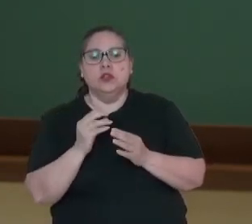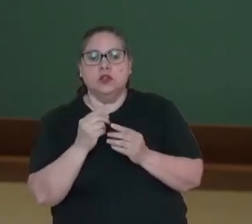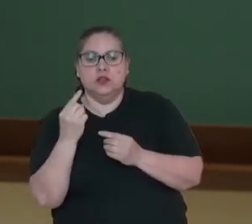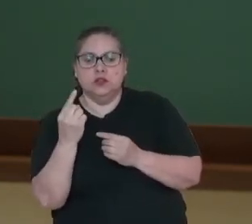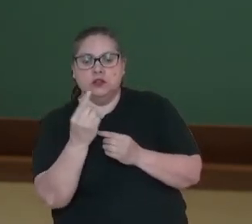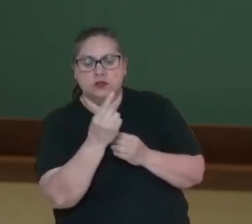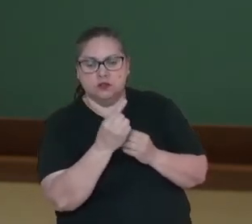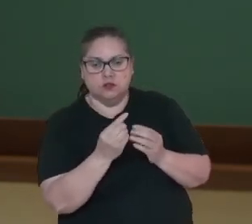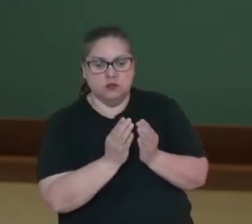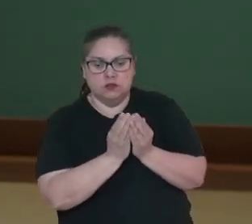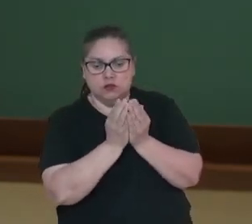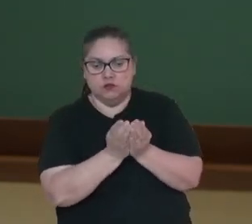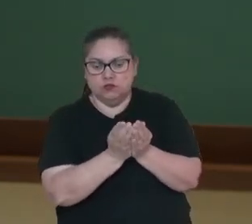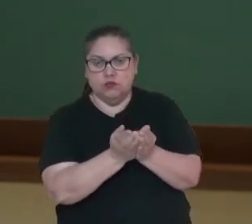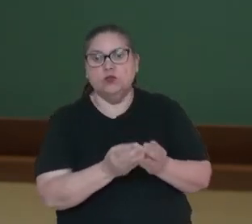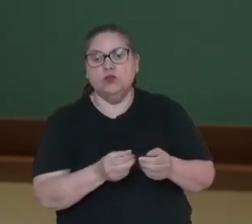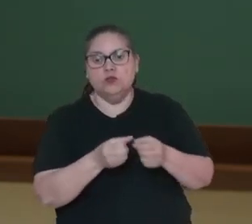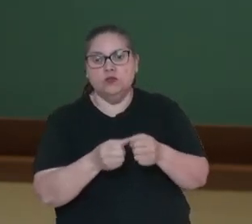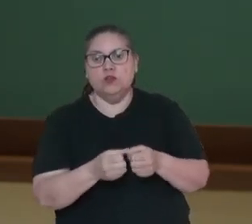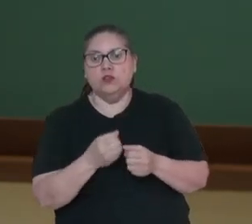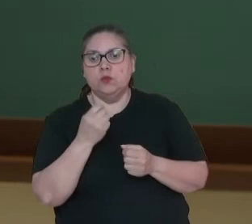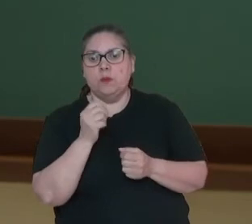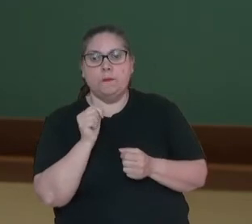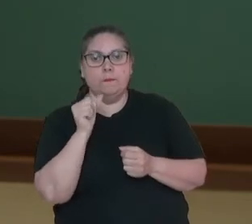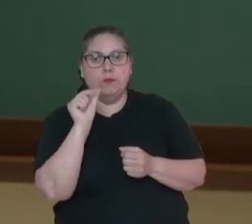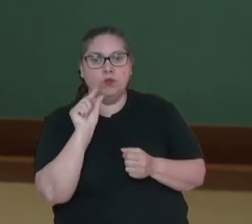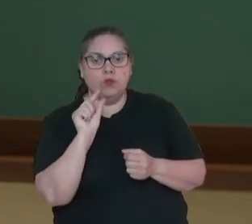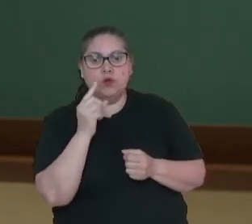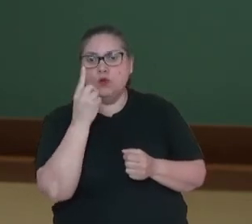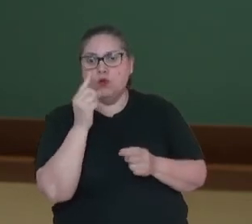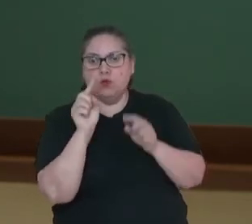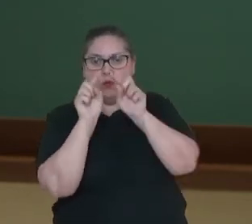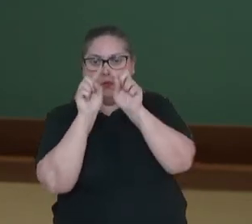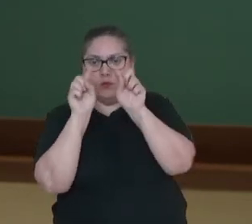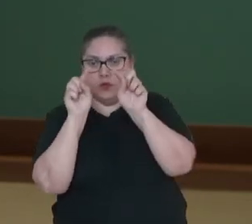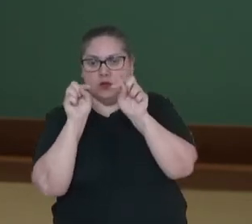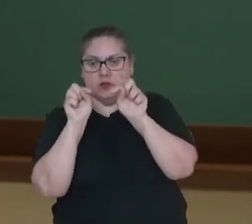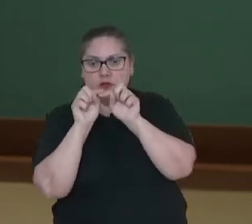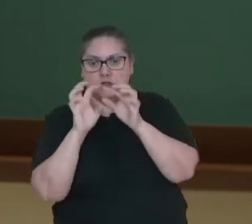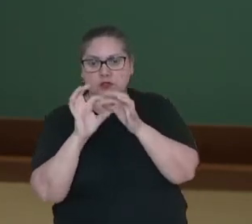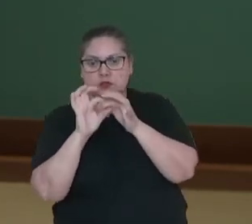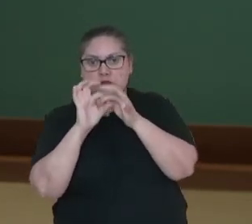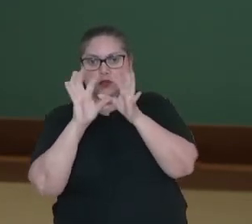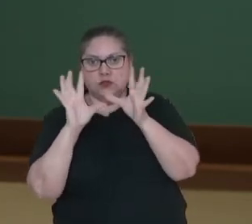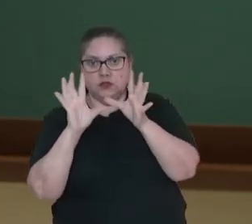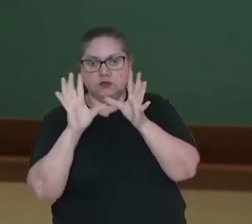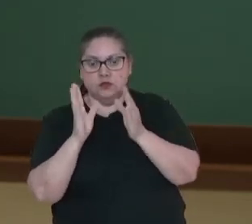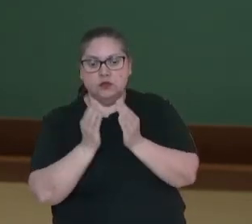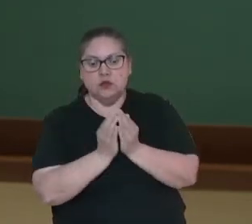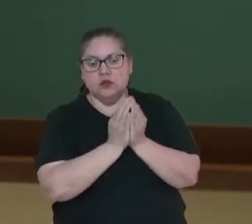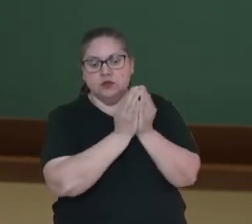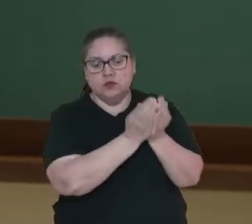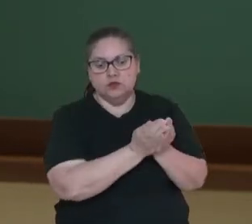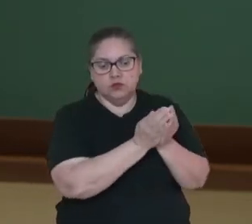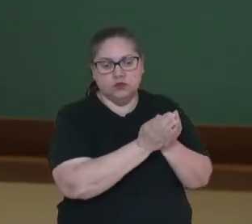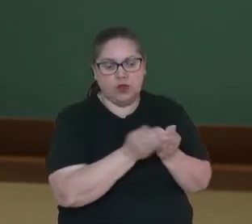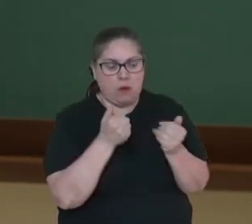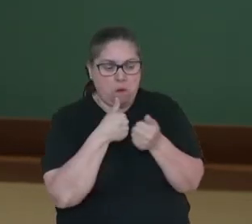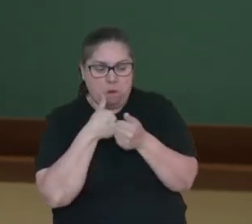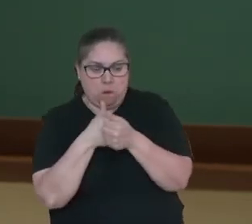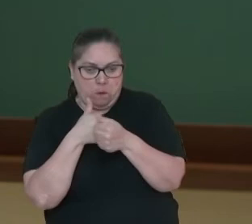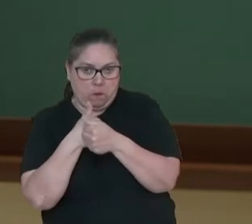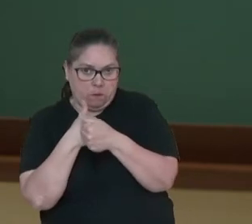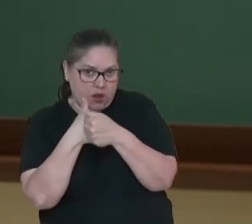cada navio, deve ficar, no mínimo, uma casinha livre. Tá? Então, os navios, eles não podem